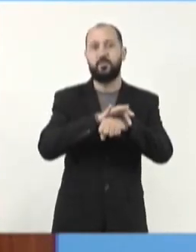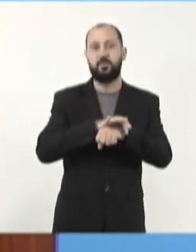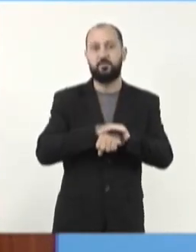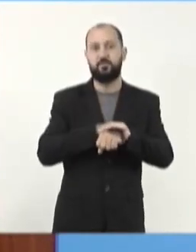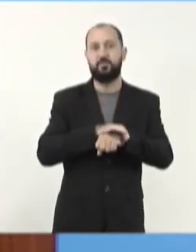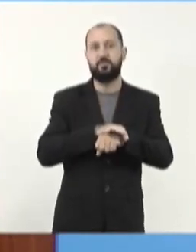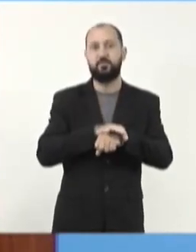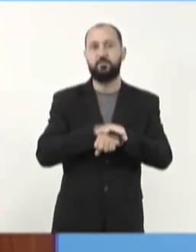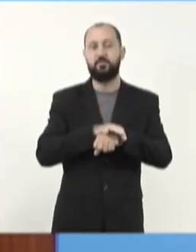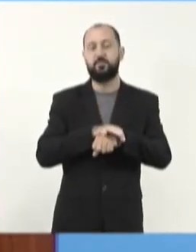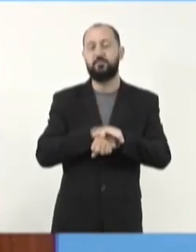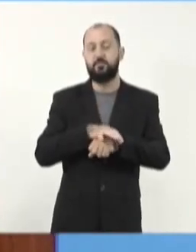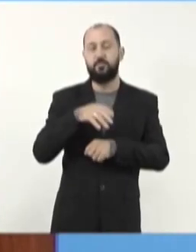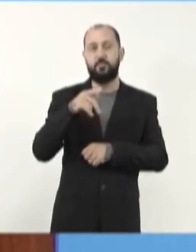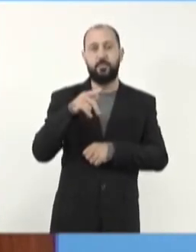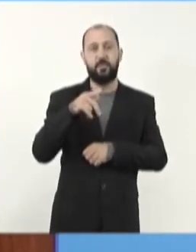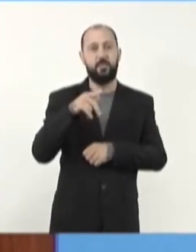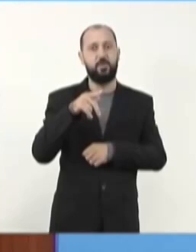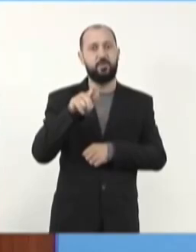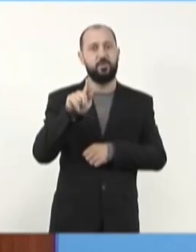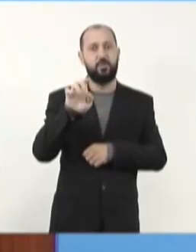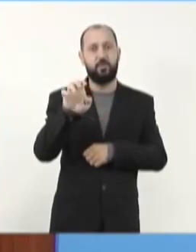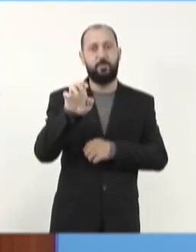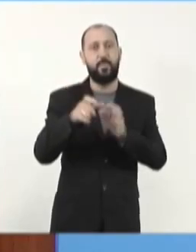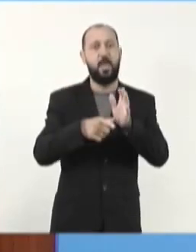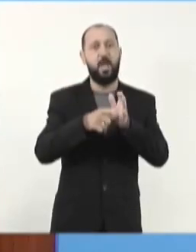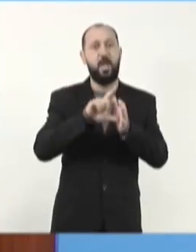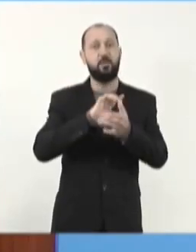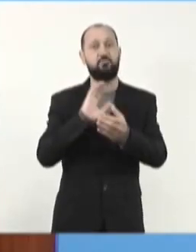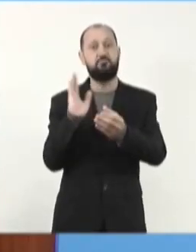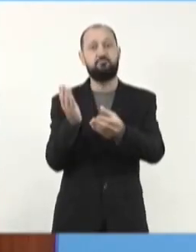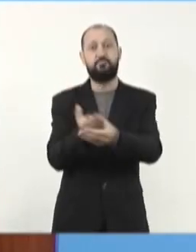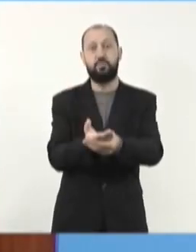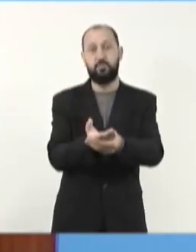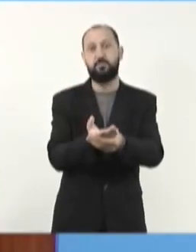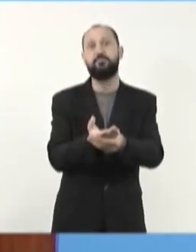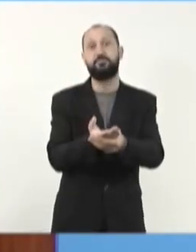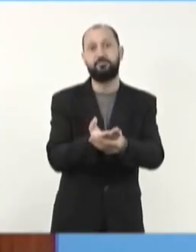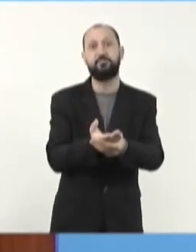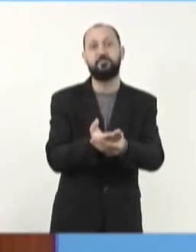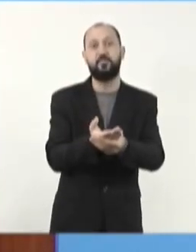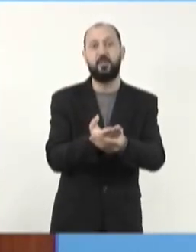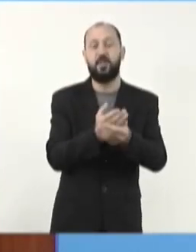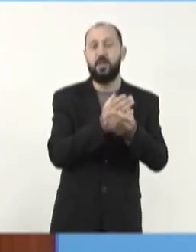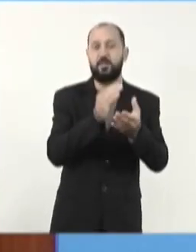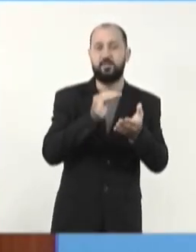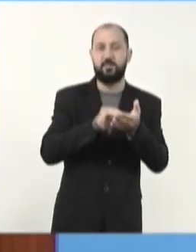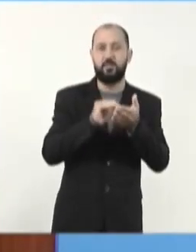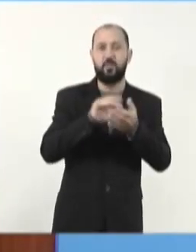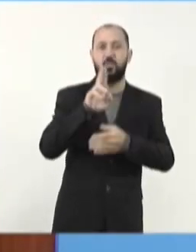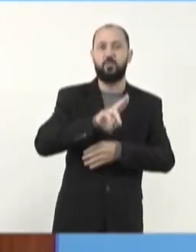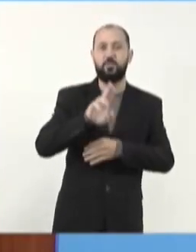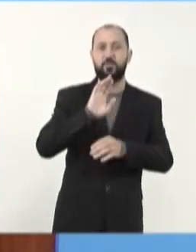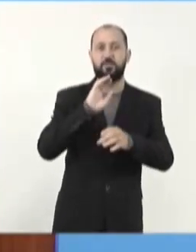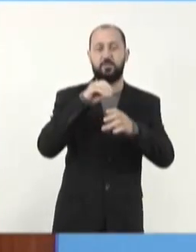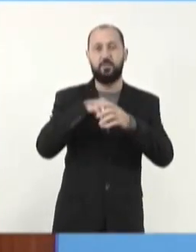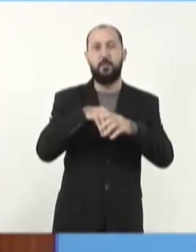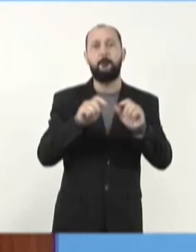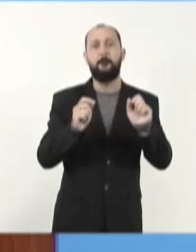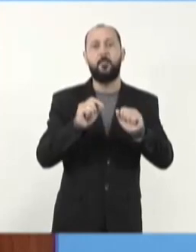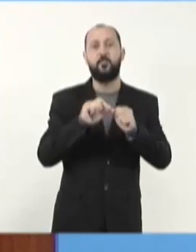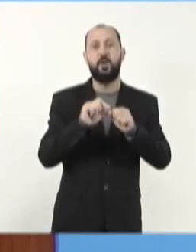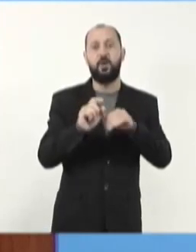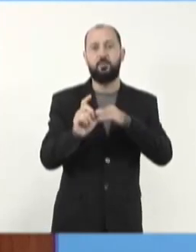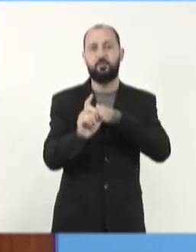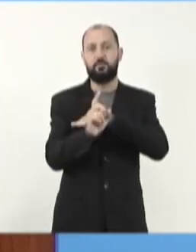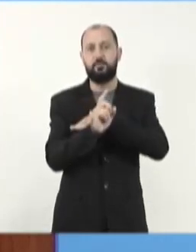Pública e da PGE, para que antes das ações serem propostas, a Secretaria, através desse setor, possa fazer